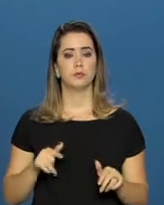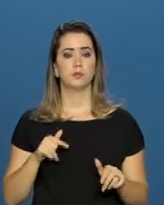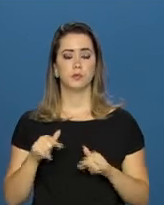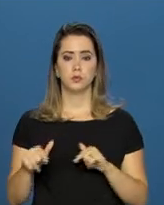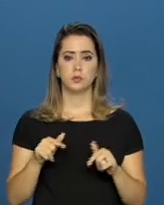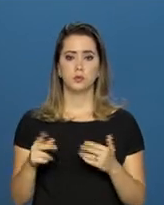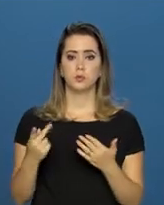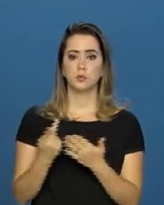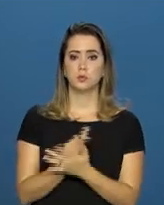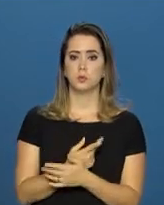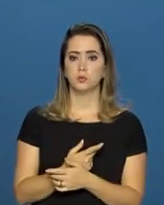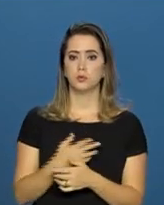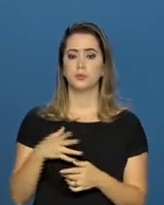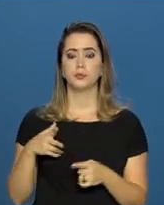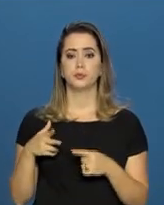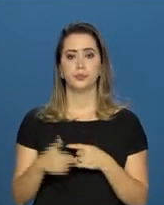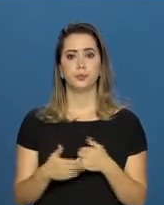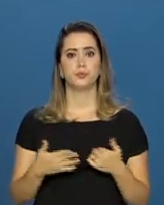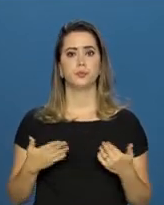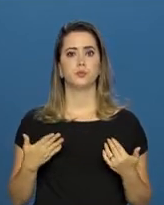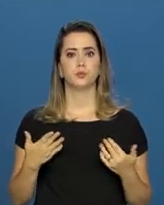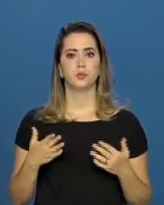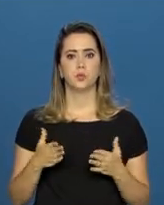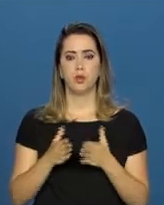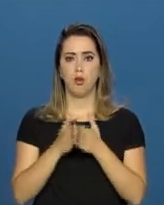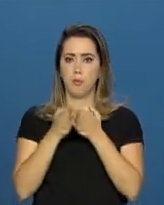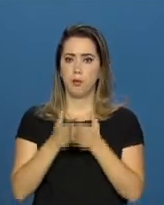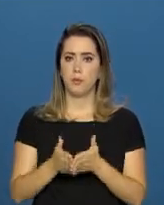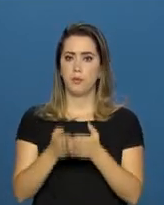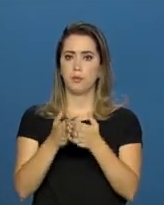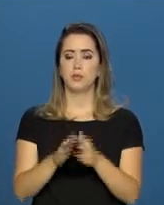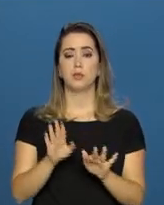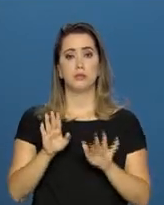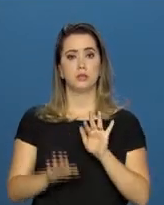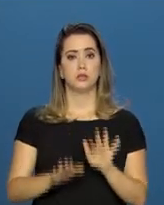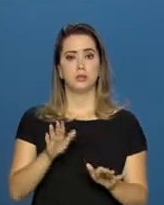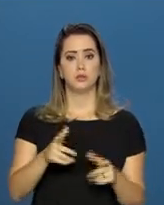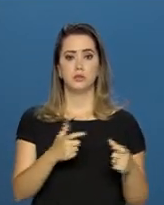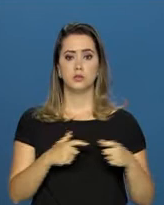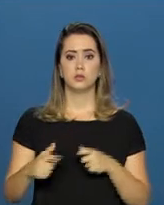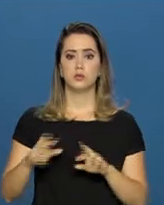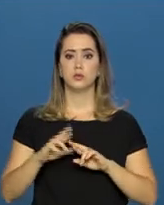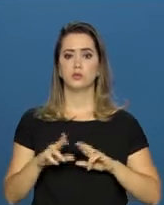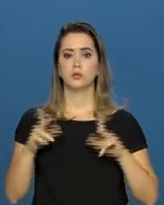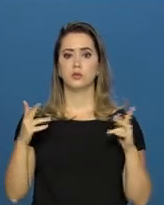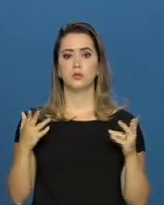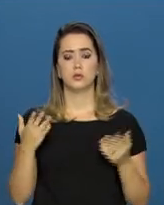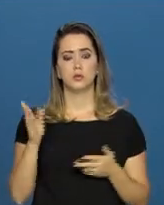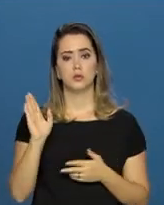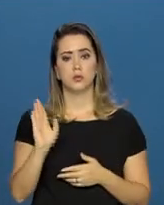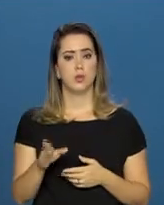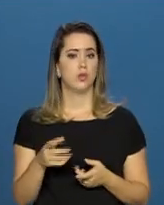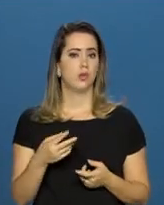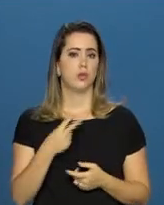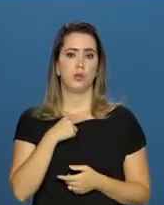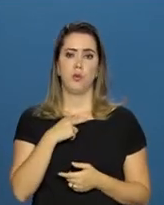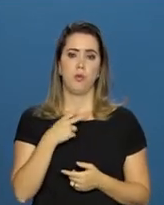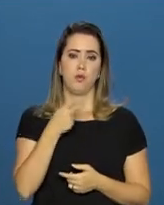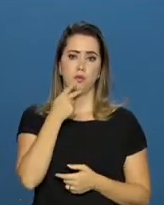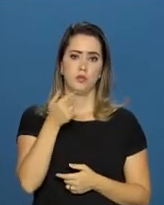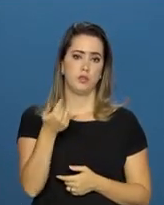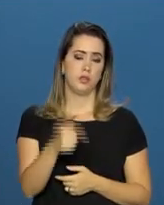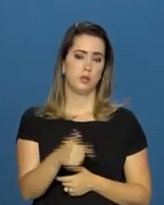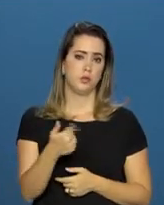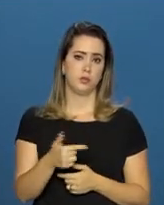bloqueio marítimo por exemplo horas será em outros lugares quer dizer não se descarta nenhuma